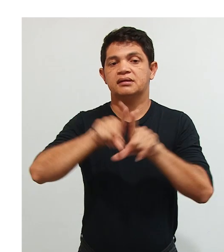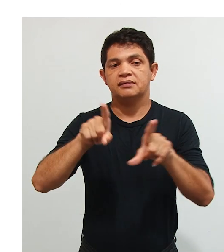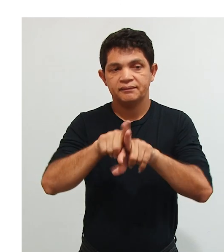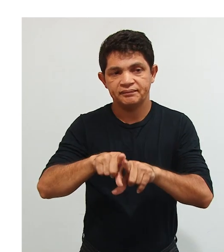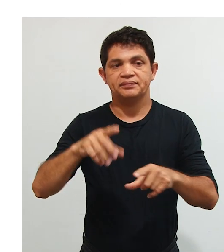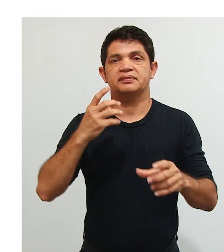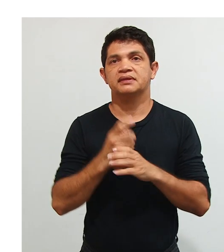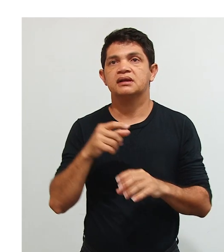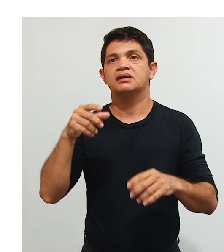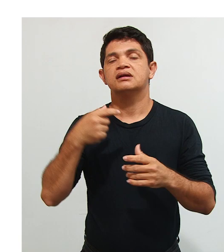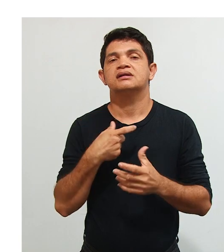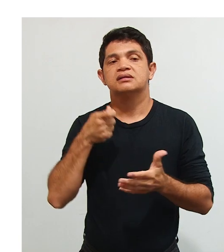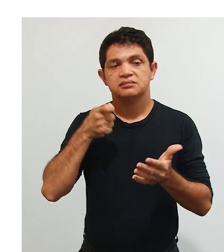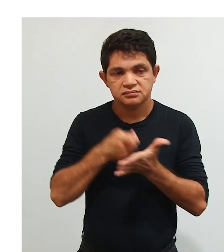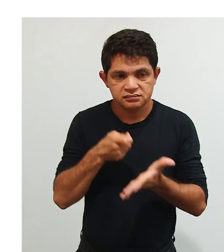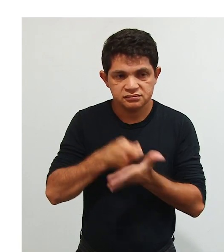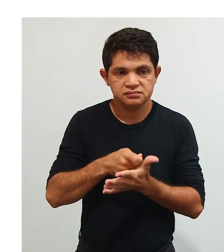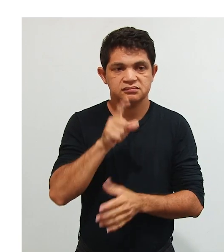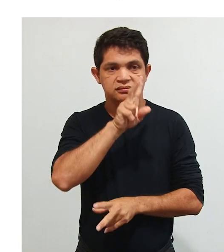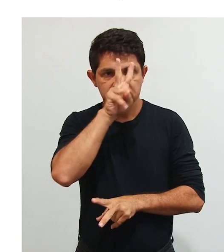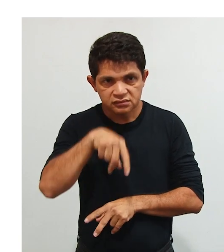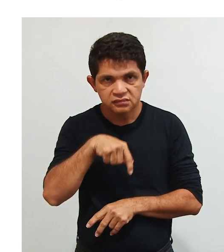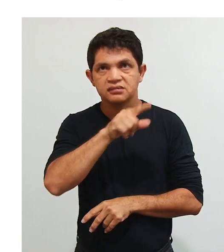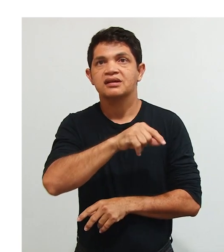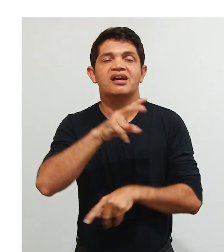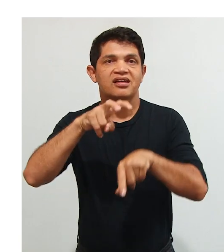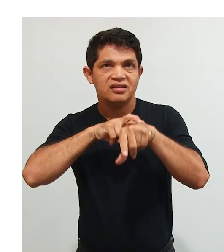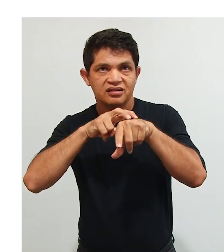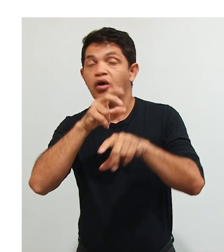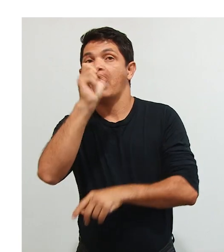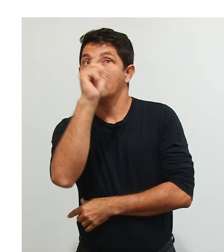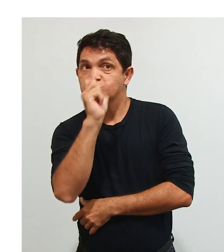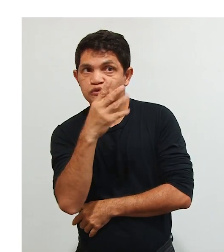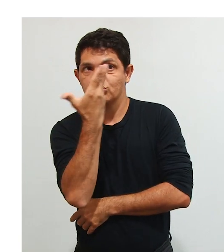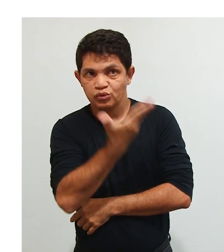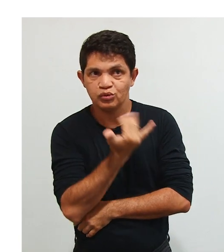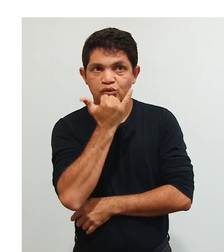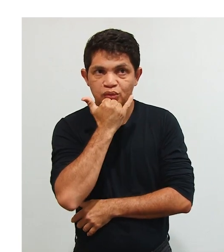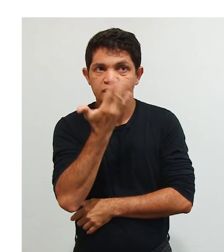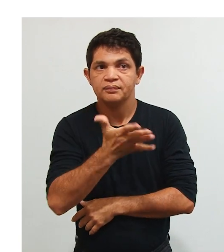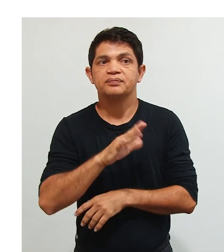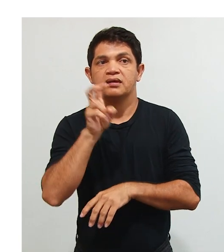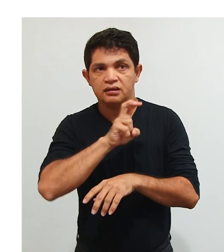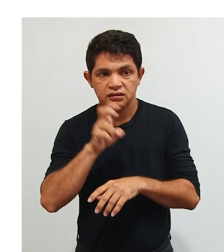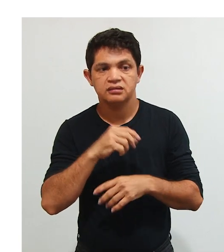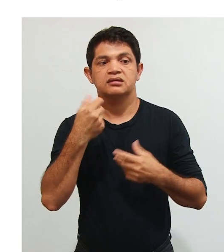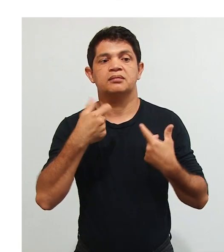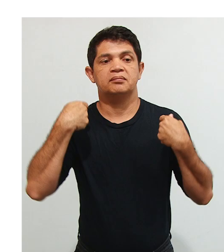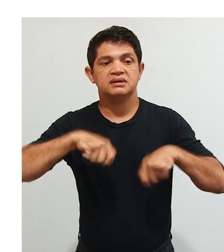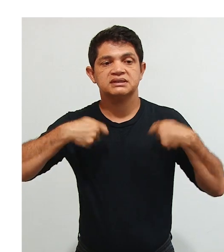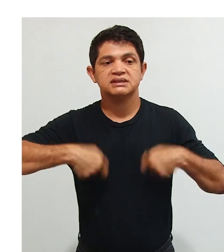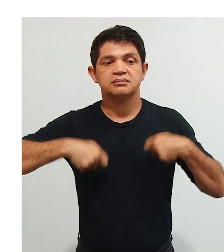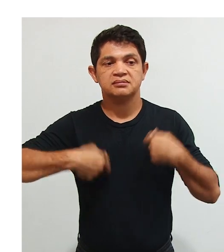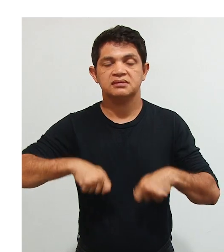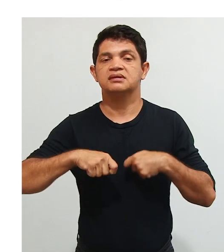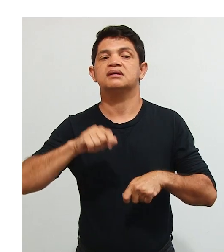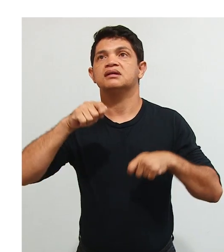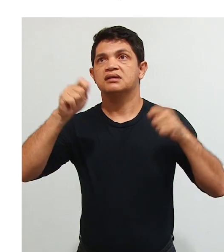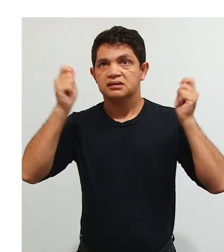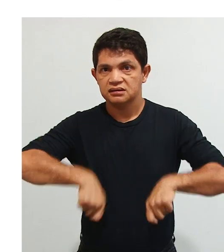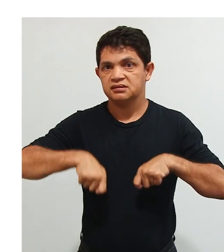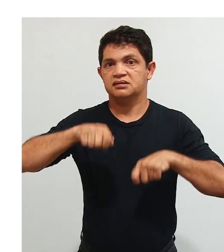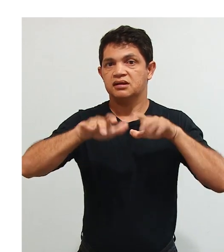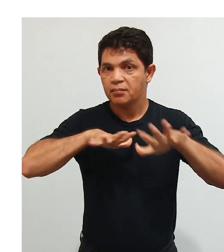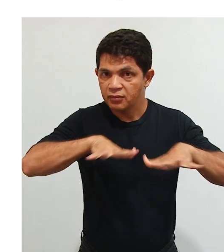quero tratar com vocês aqui sobre necessidades, nossas necessidades e o que nós podemos fazer